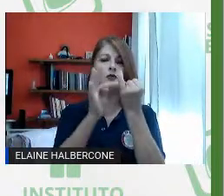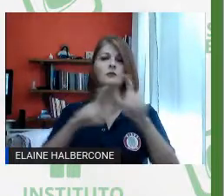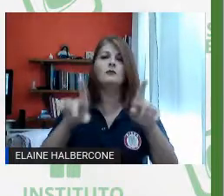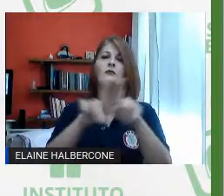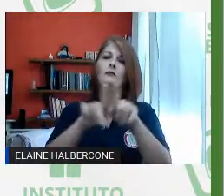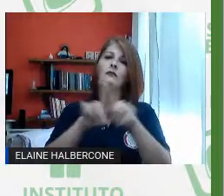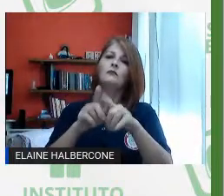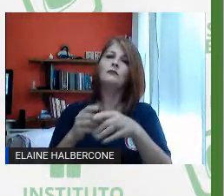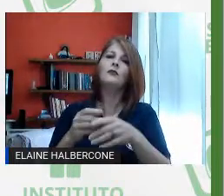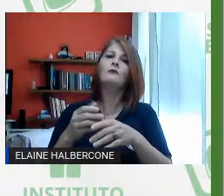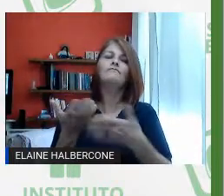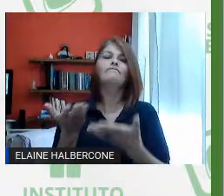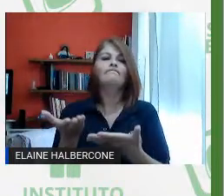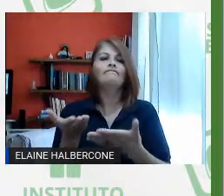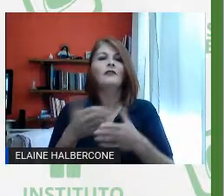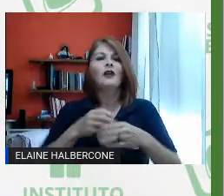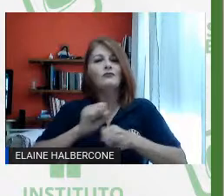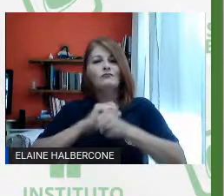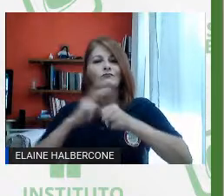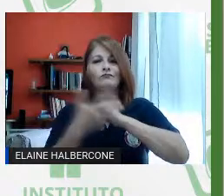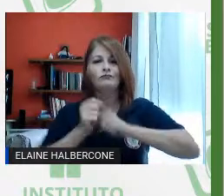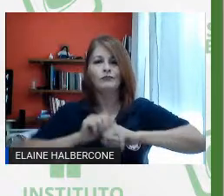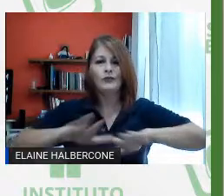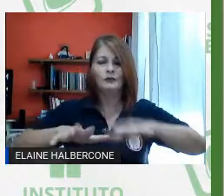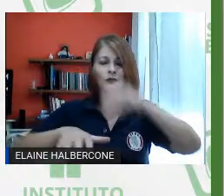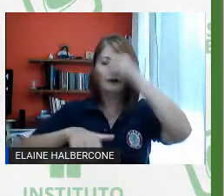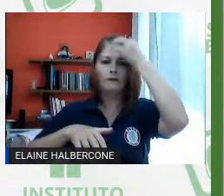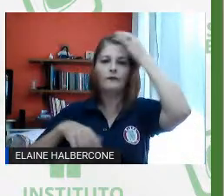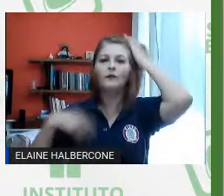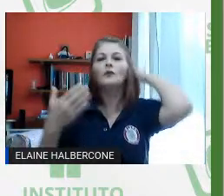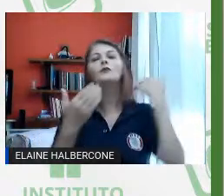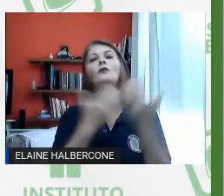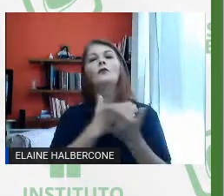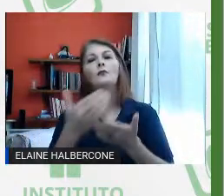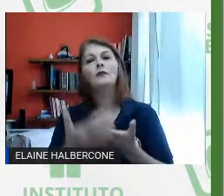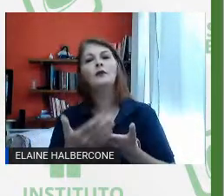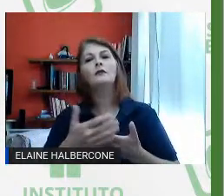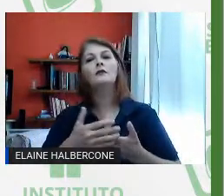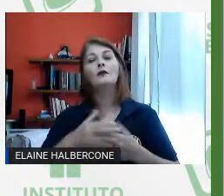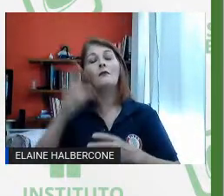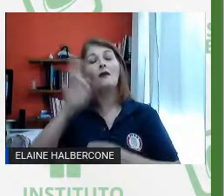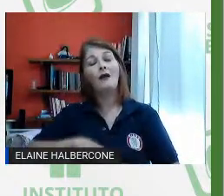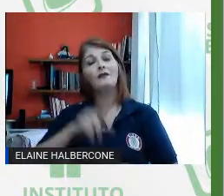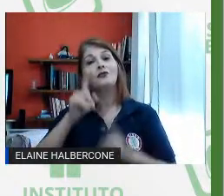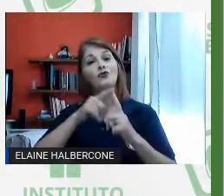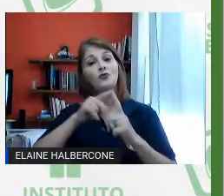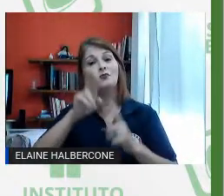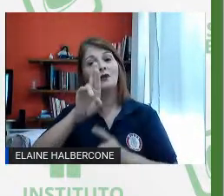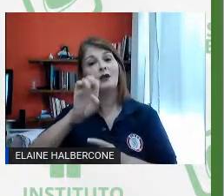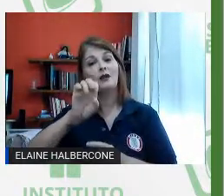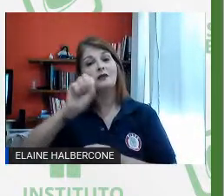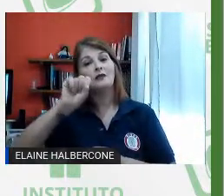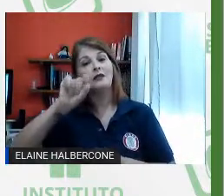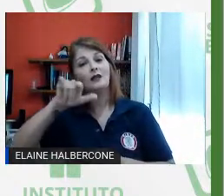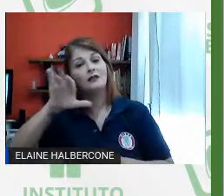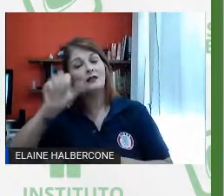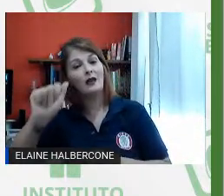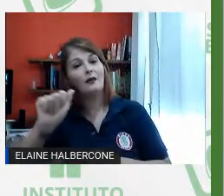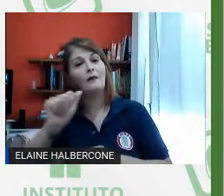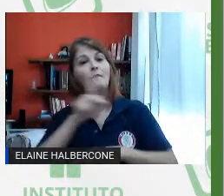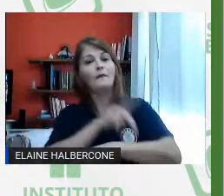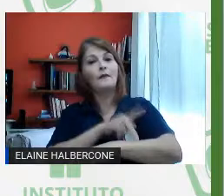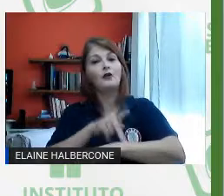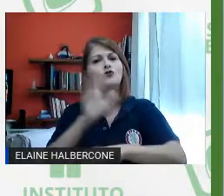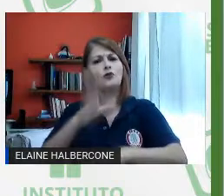de pandemia. Então, quando a gente iniciou a residência pedagógica, a gente já estava vivendo uma pandemia e, por